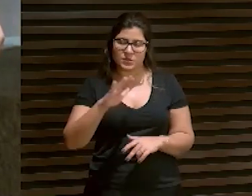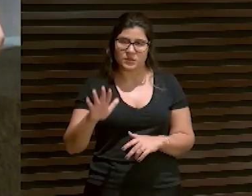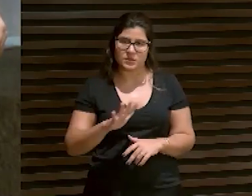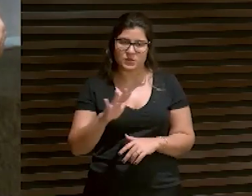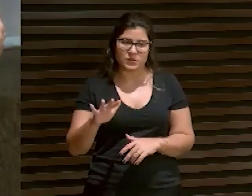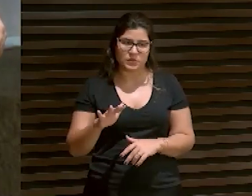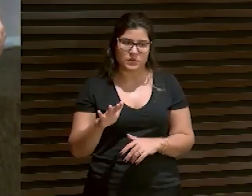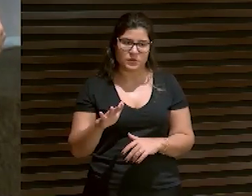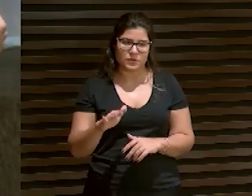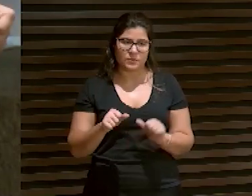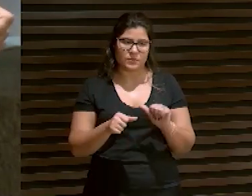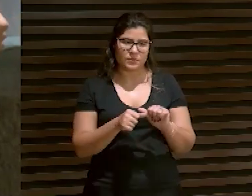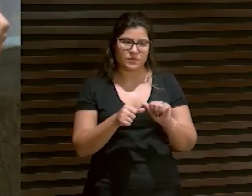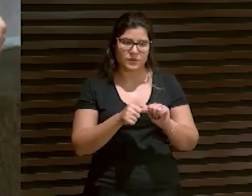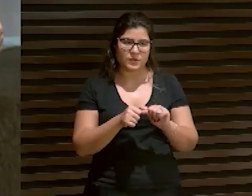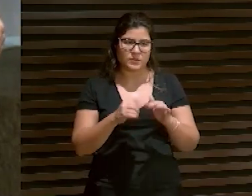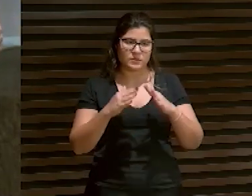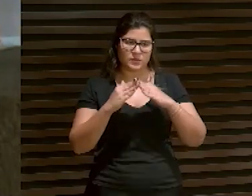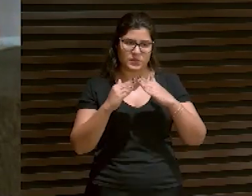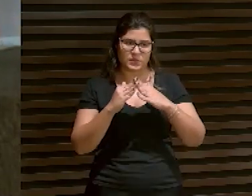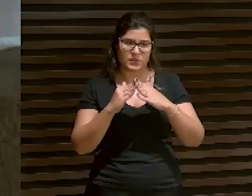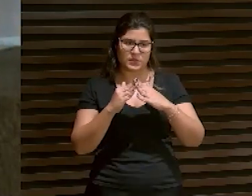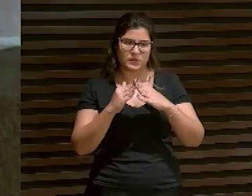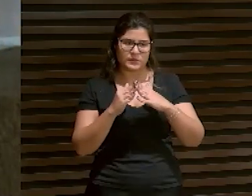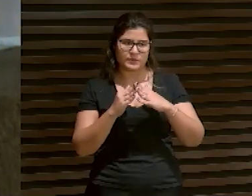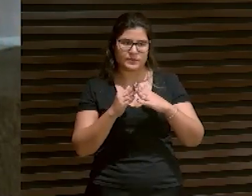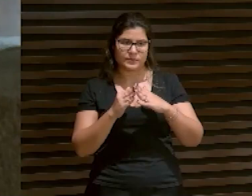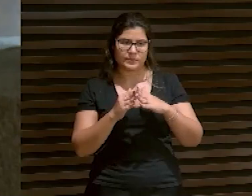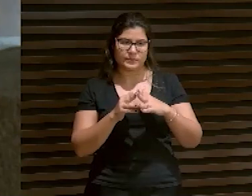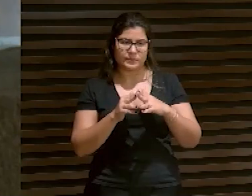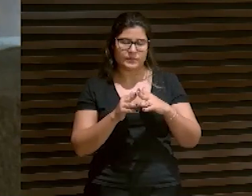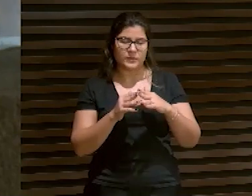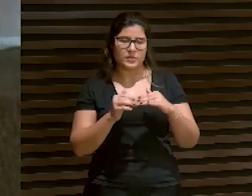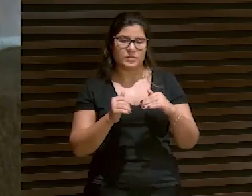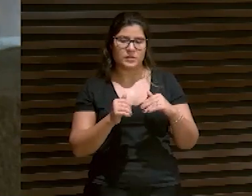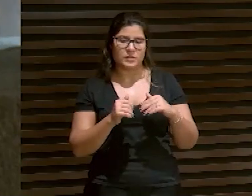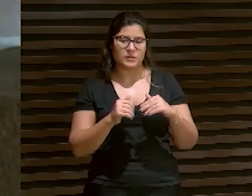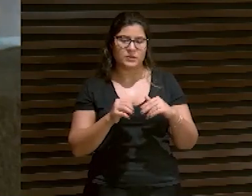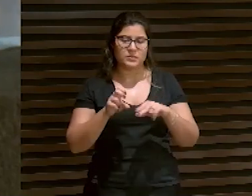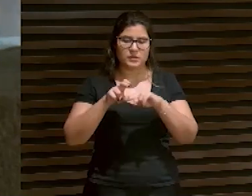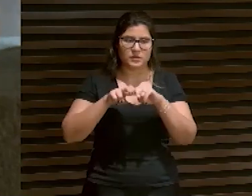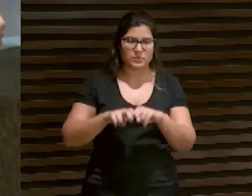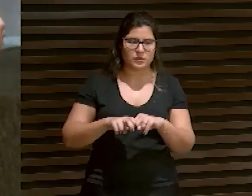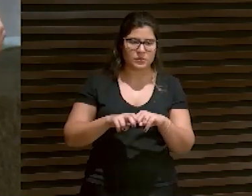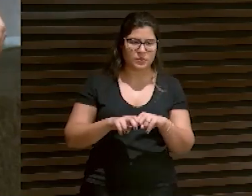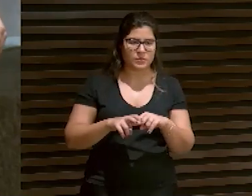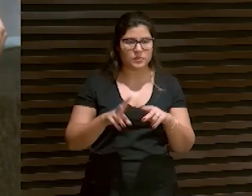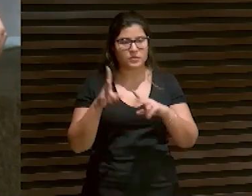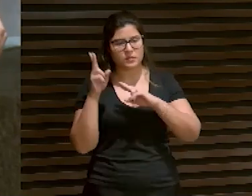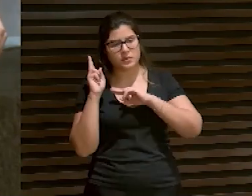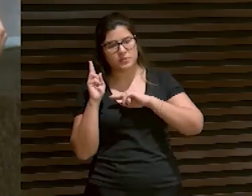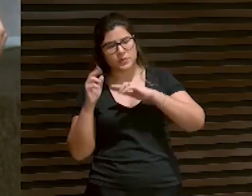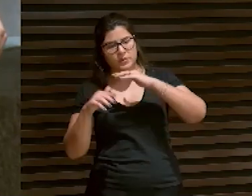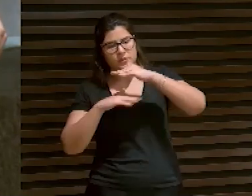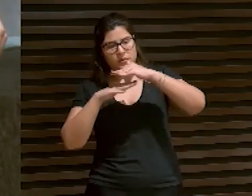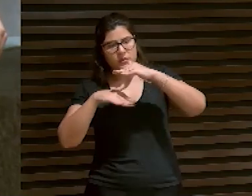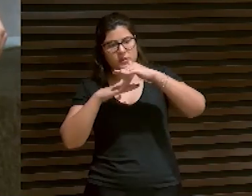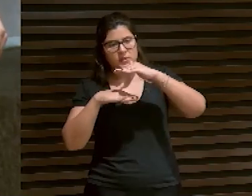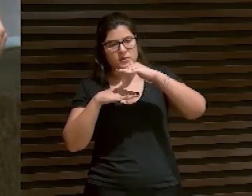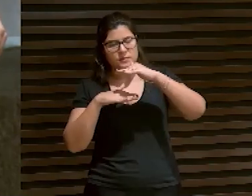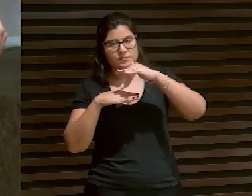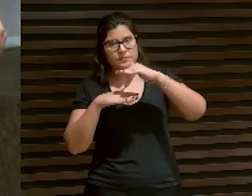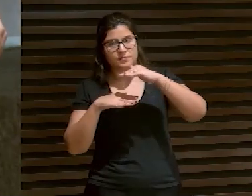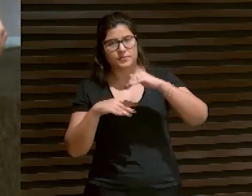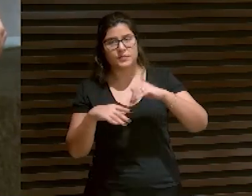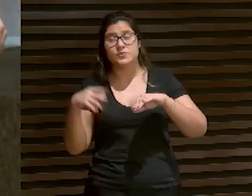ele e repousou debaixo dela, à sombra, até ver o que aconteceria àquela cidade. Então fez